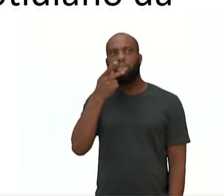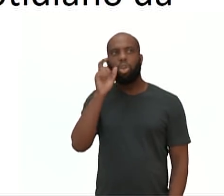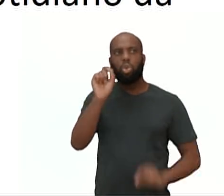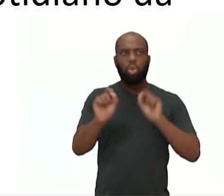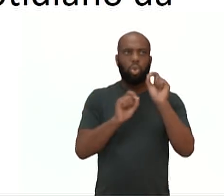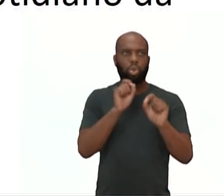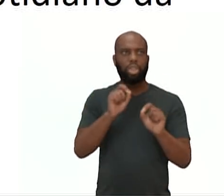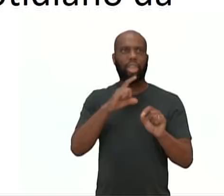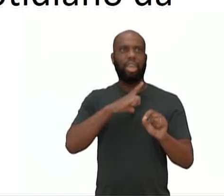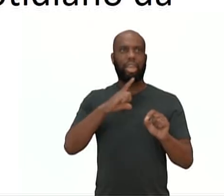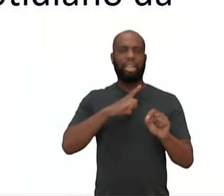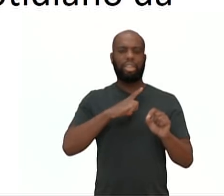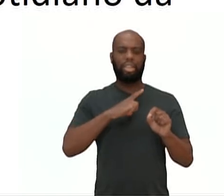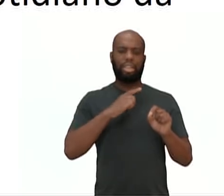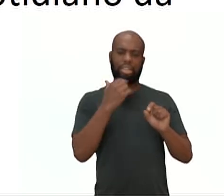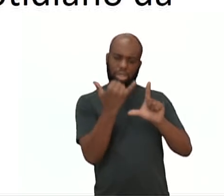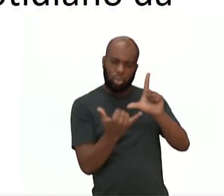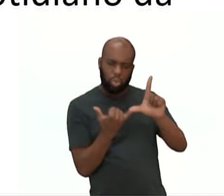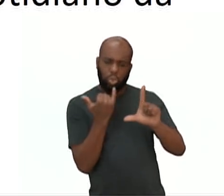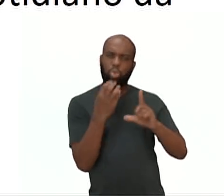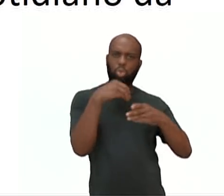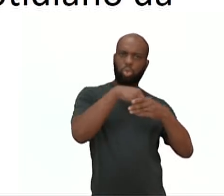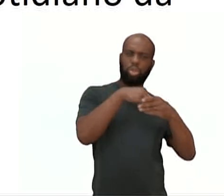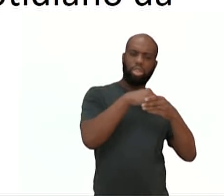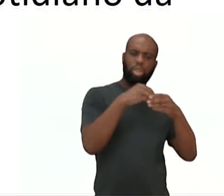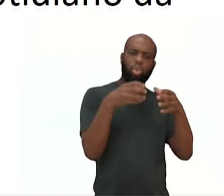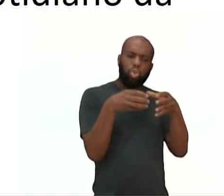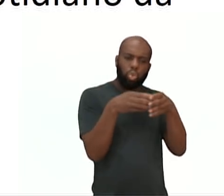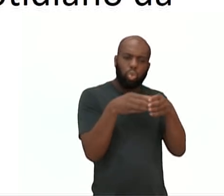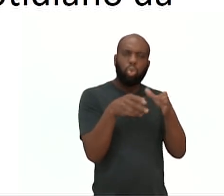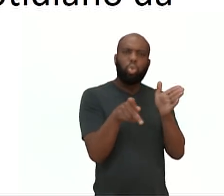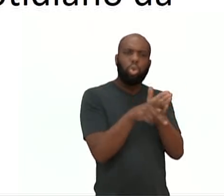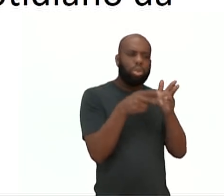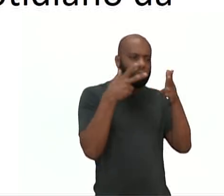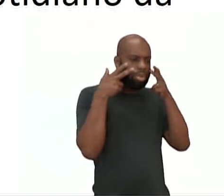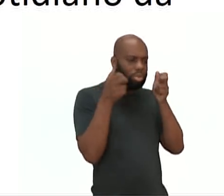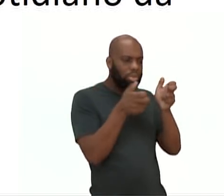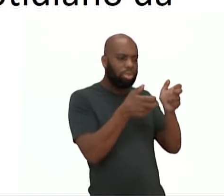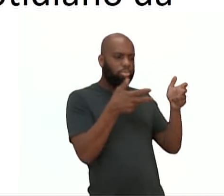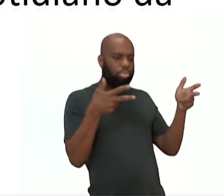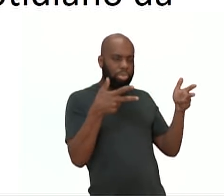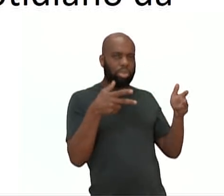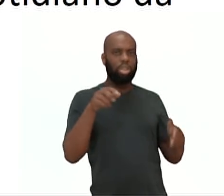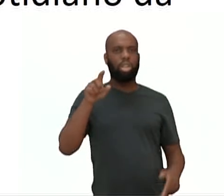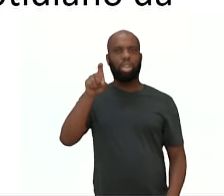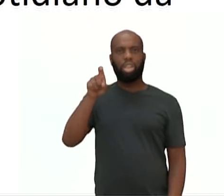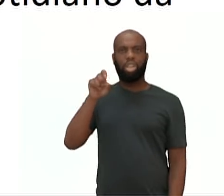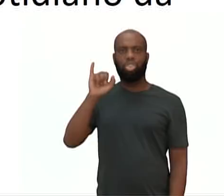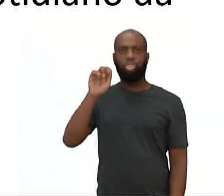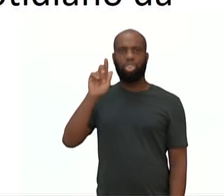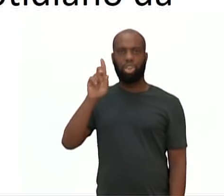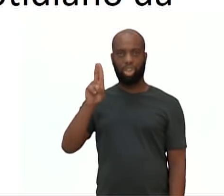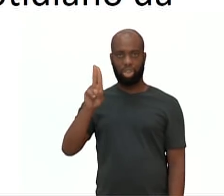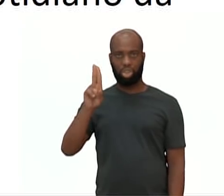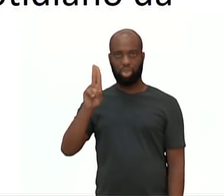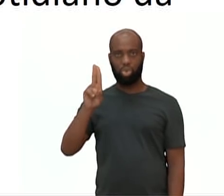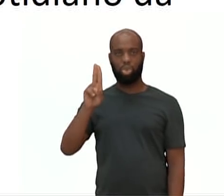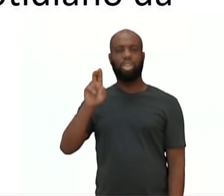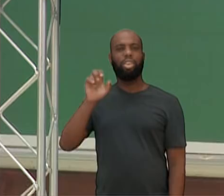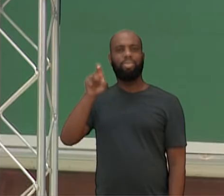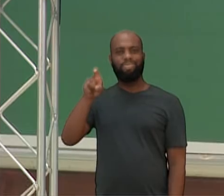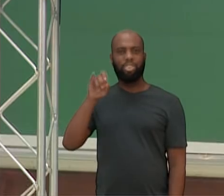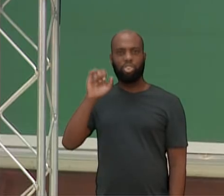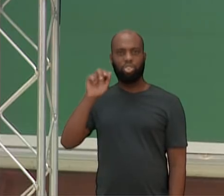Xingu, não apenas durante os jogos, mas de forma integrada às rotinas do cotidiano da aldeia. É o que a gente acabou de falar. Então, mais